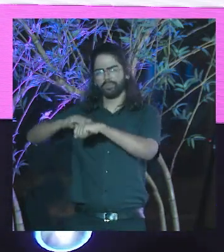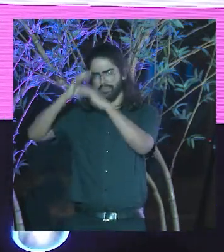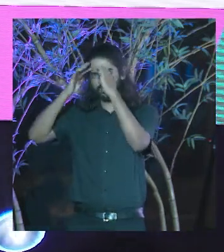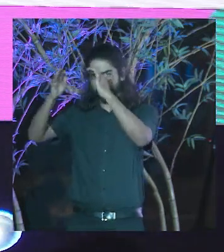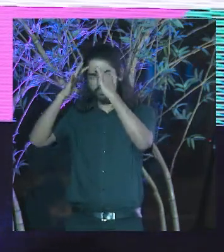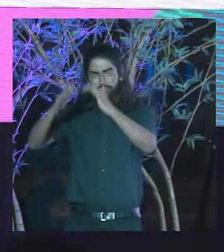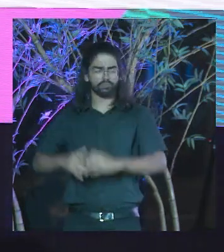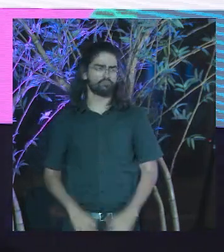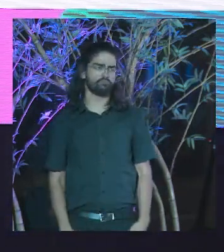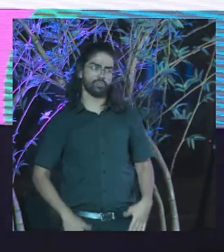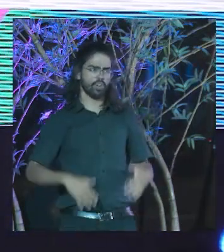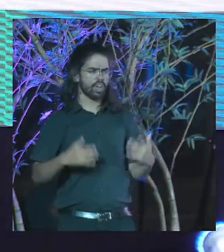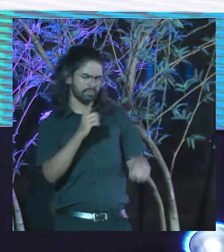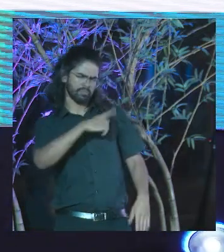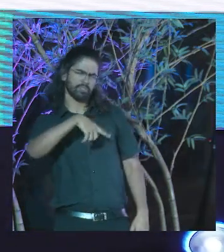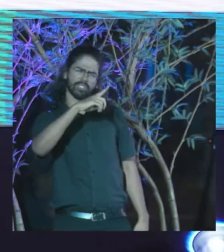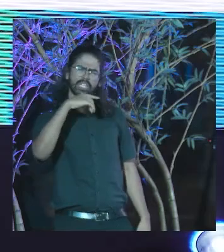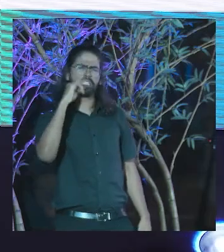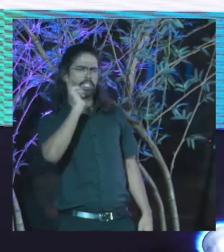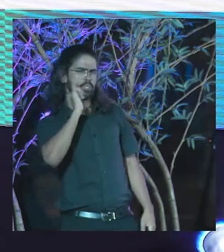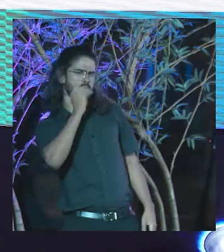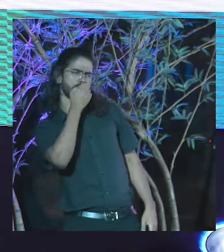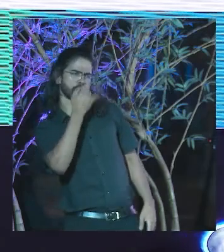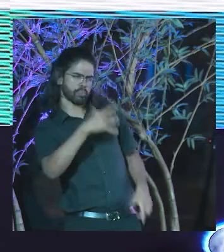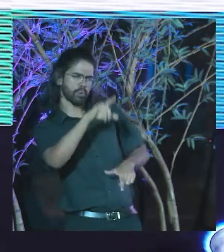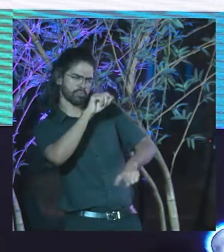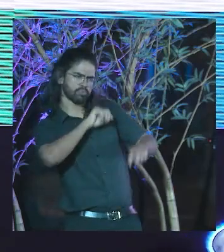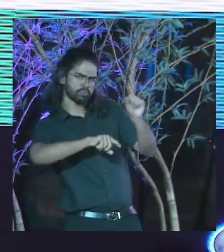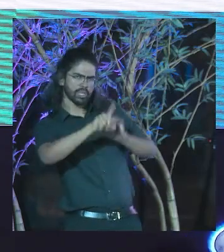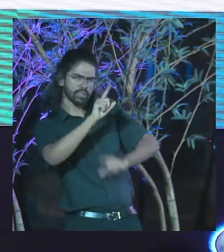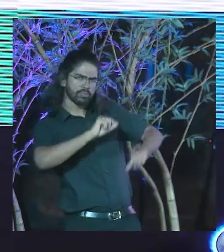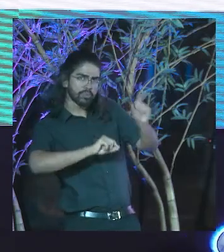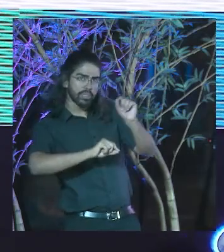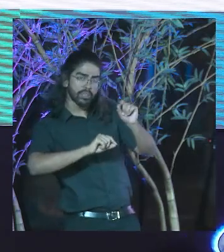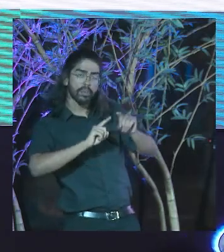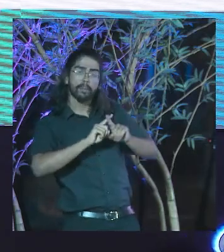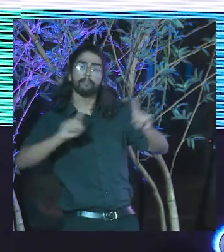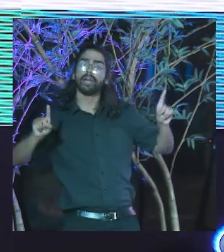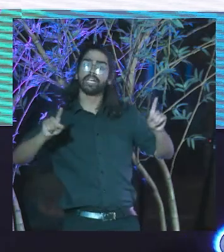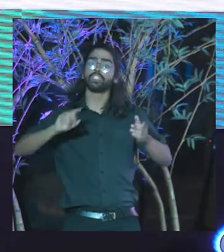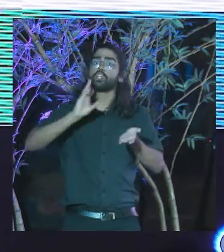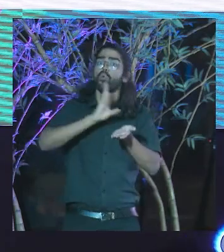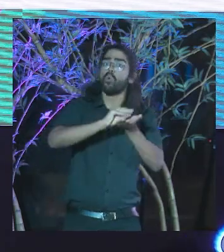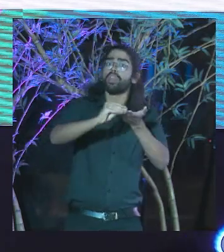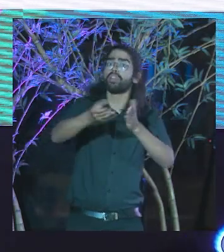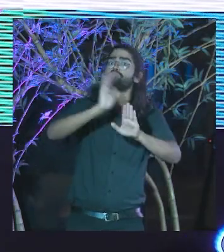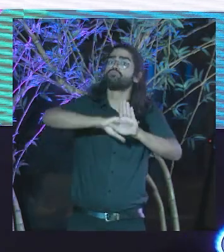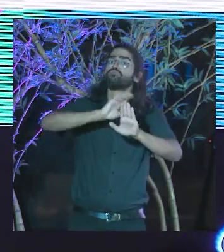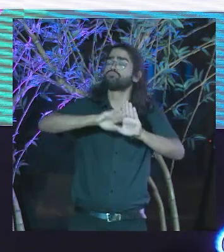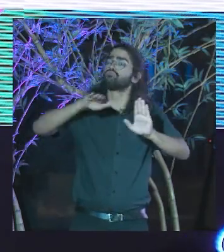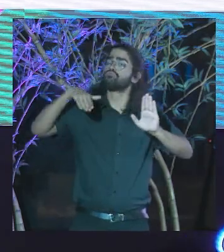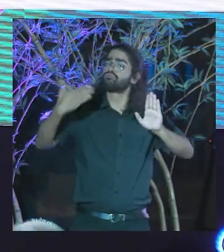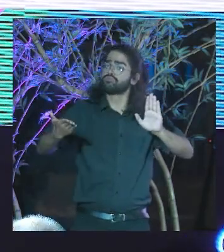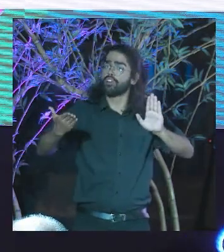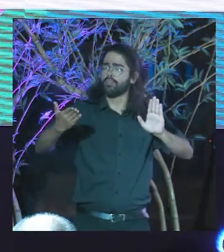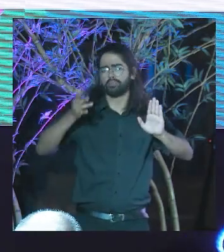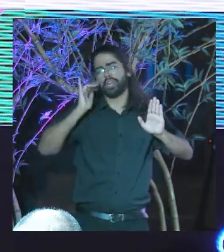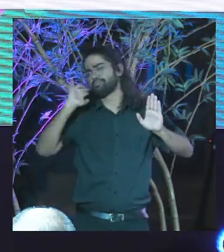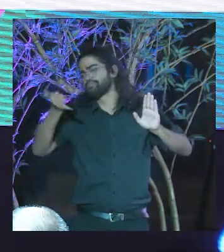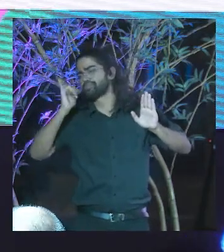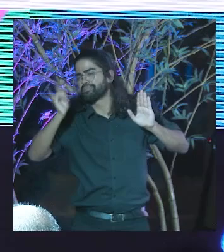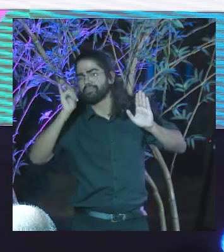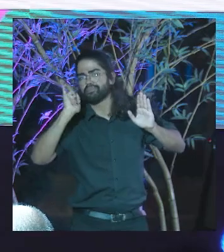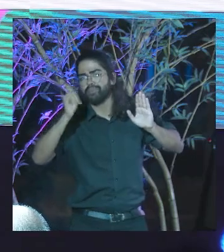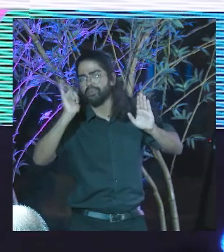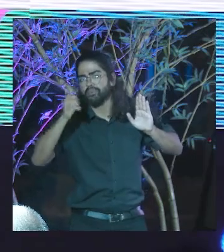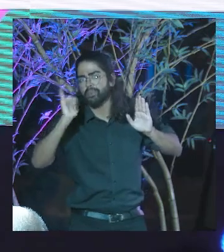Mas vocês são muito bons em contar histórias e curadoria. Quanto de dados tem por trás? Porque senão é só narrativa.